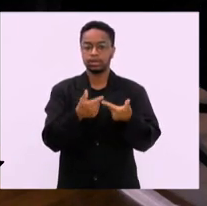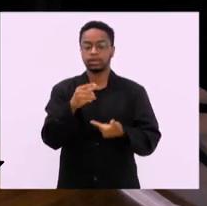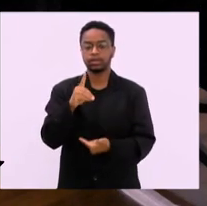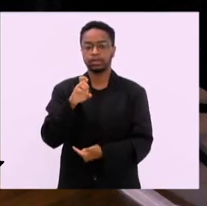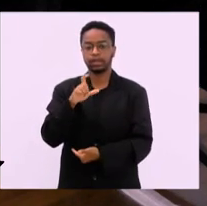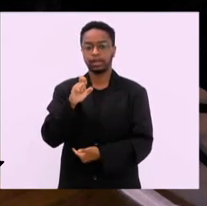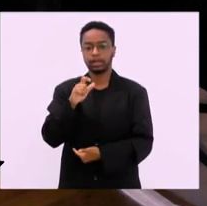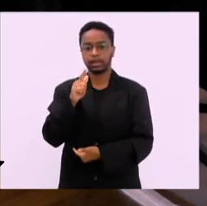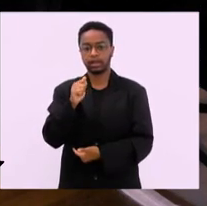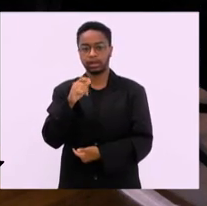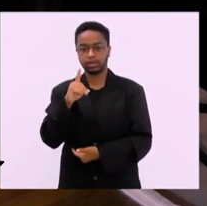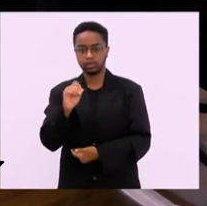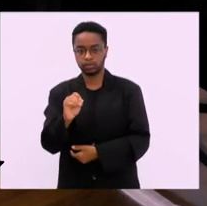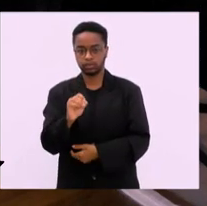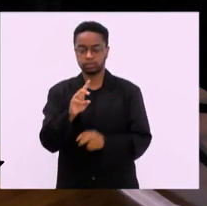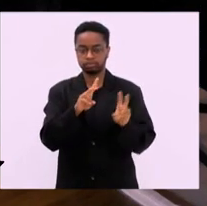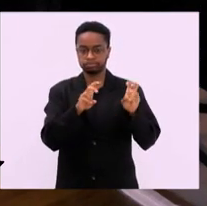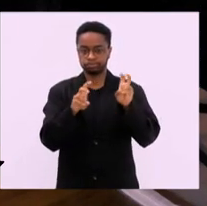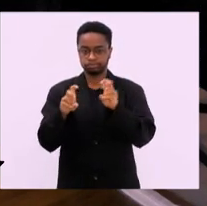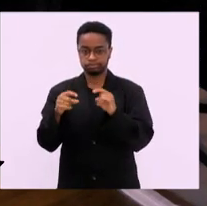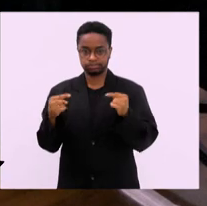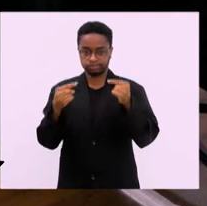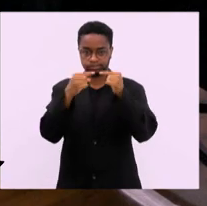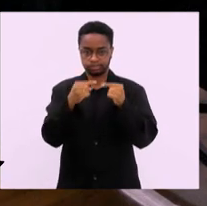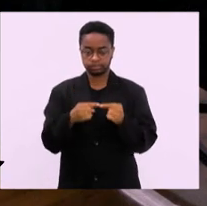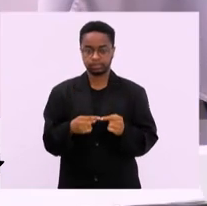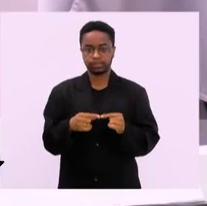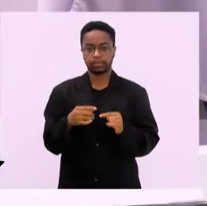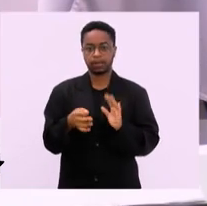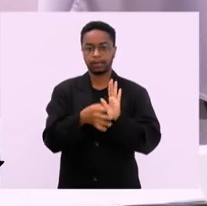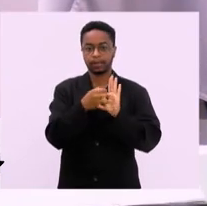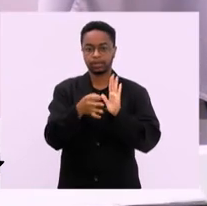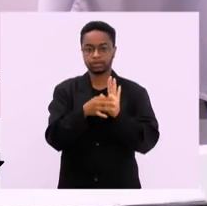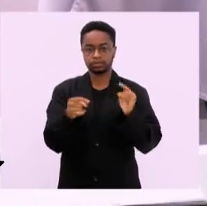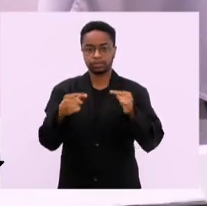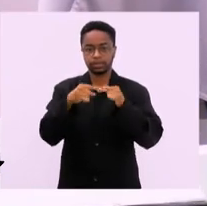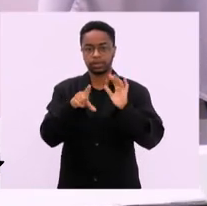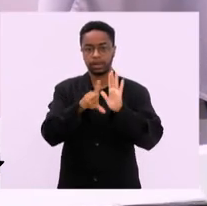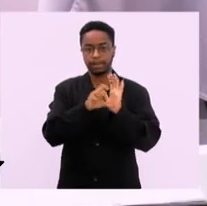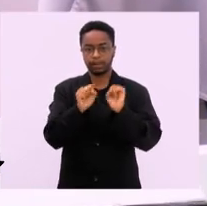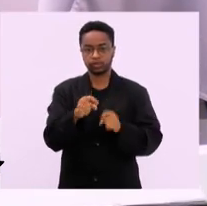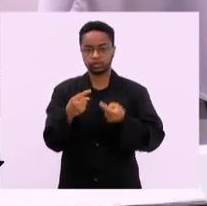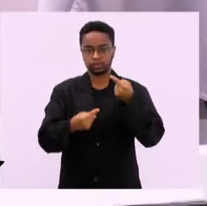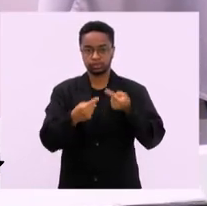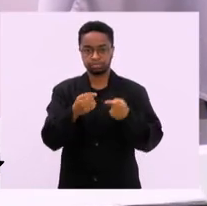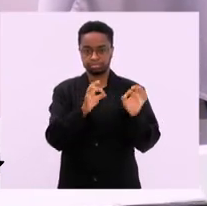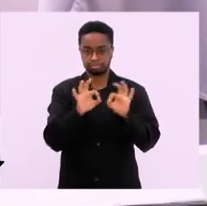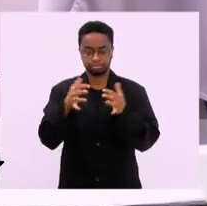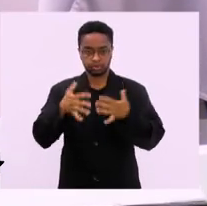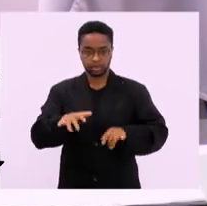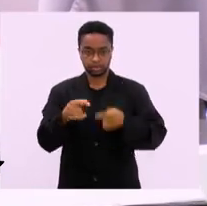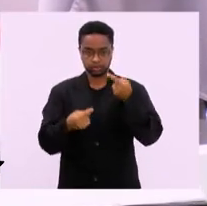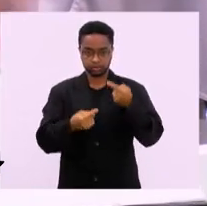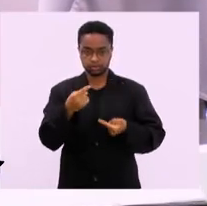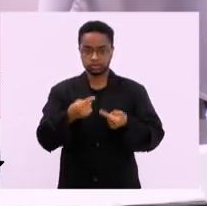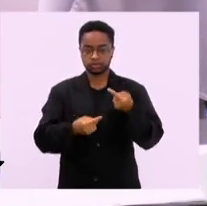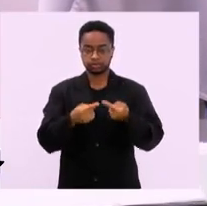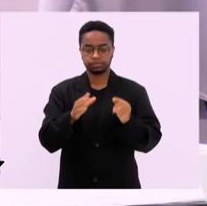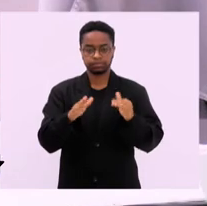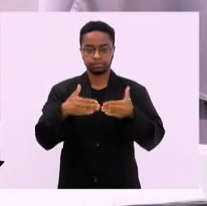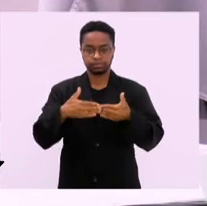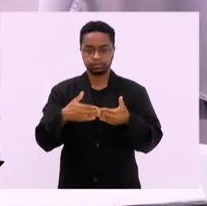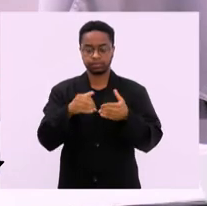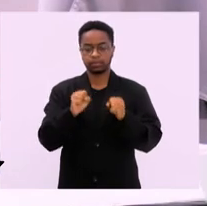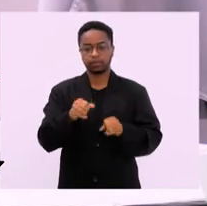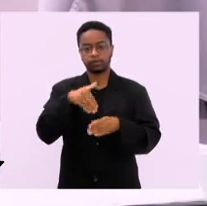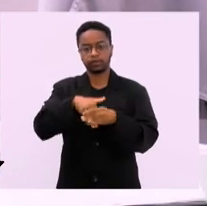que menciona. O parecer é pela legalidade. Em discussão. Não havendo quem queira discutir, encerrada a